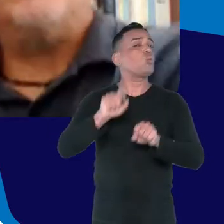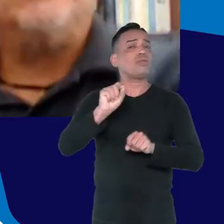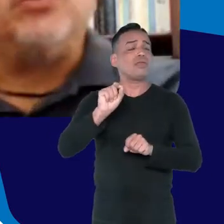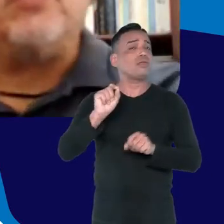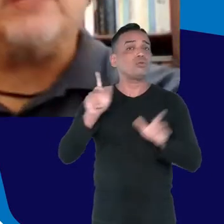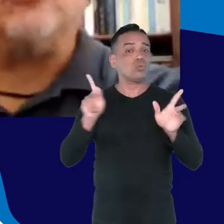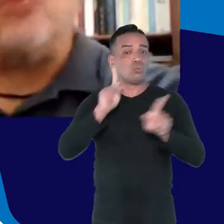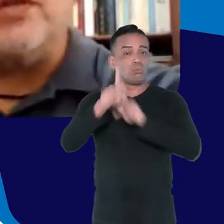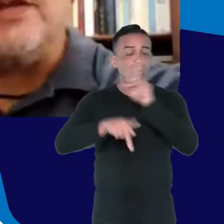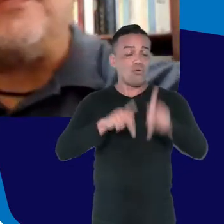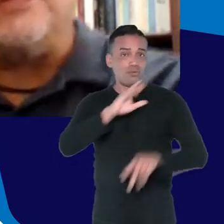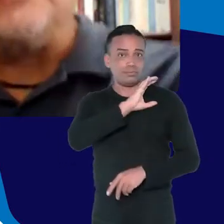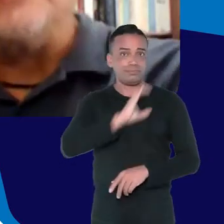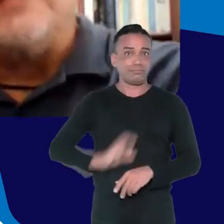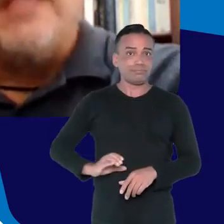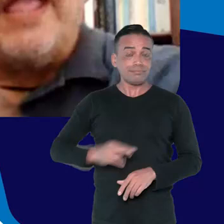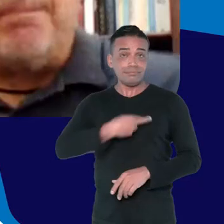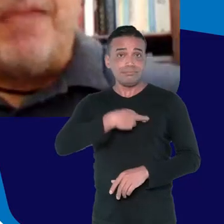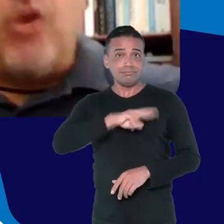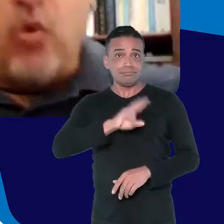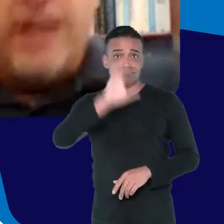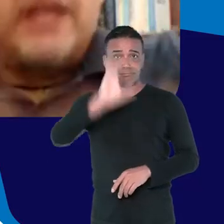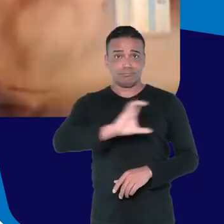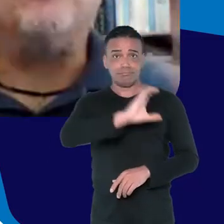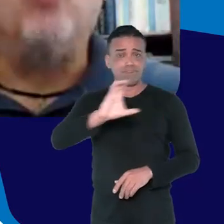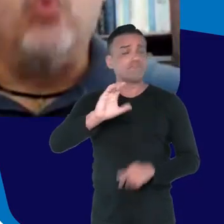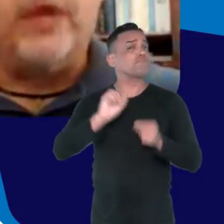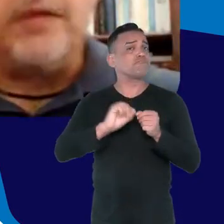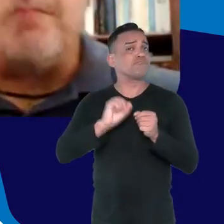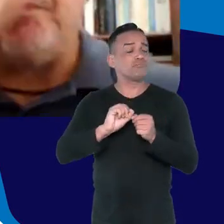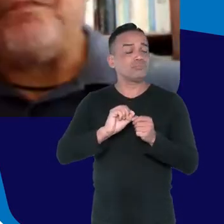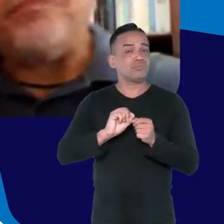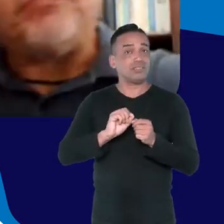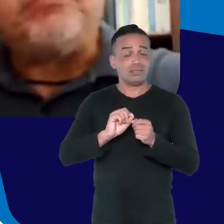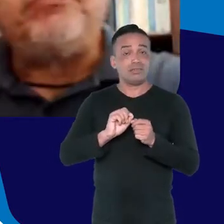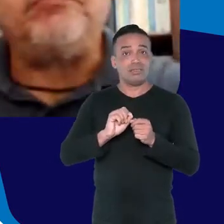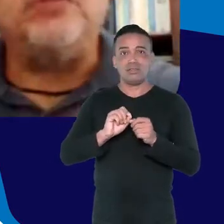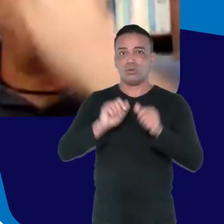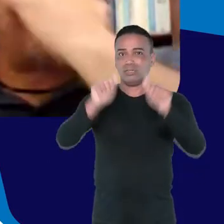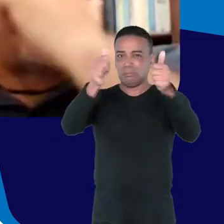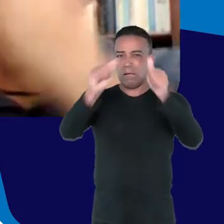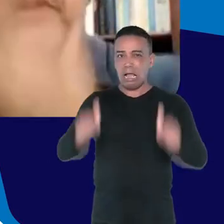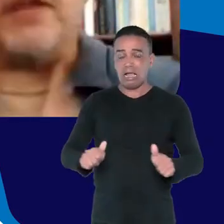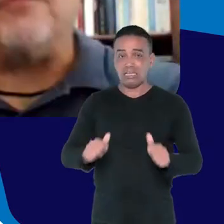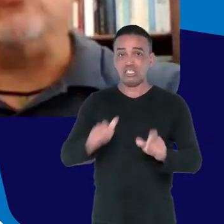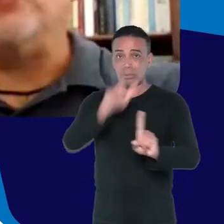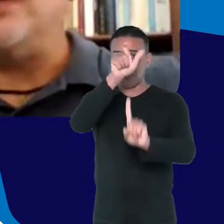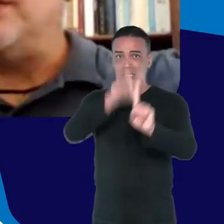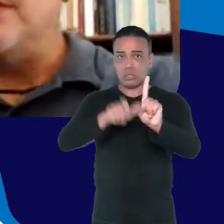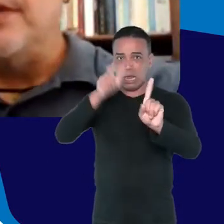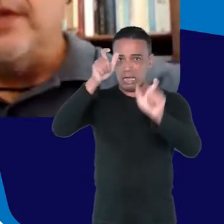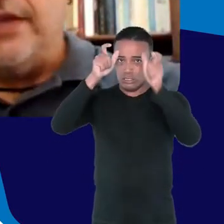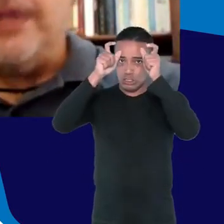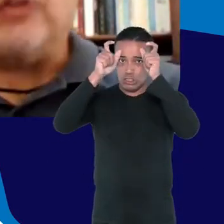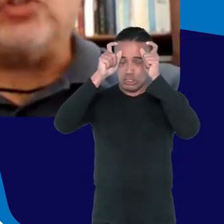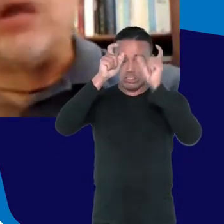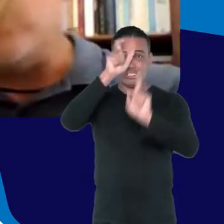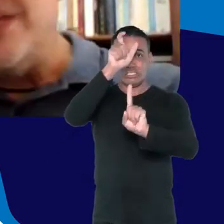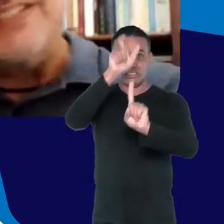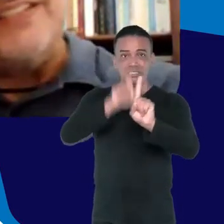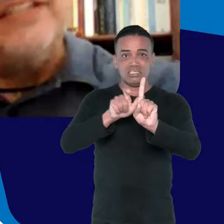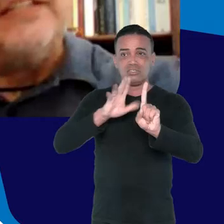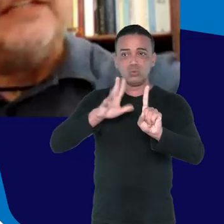que a religião católica fez? Ela pegou aquela figura do diabo, aquela figura